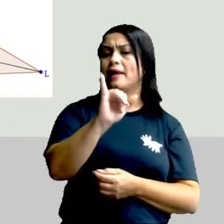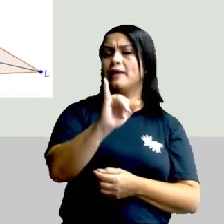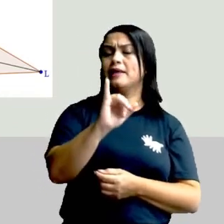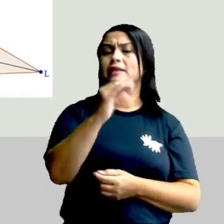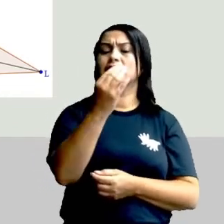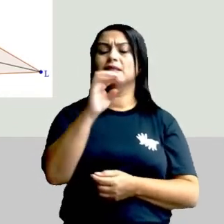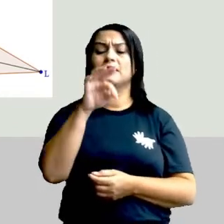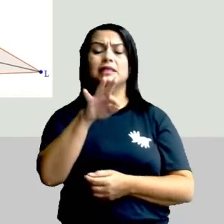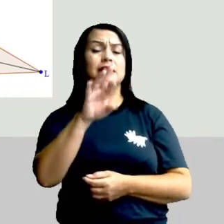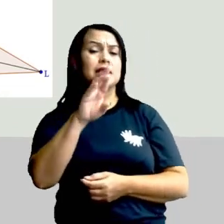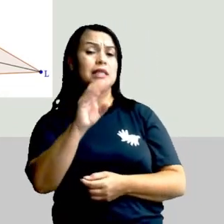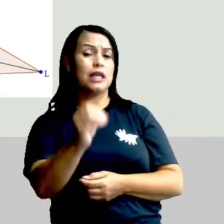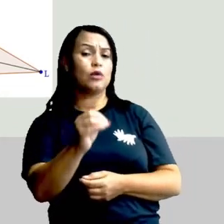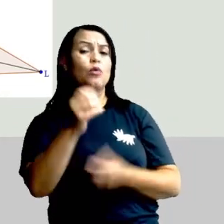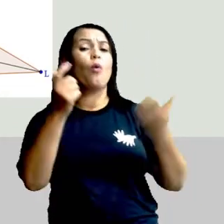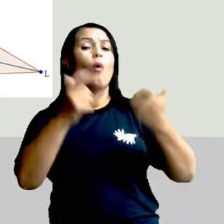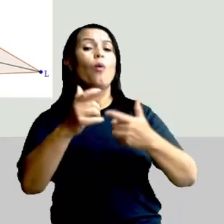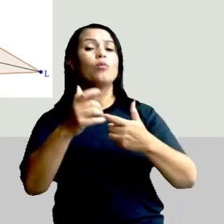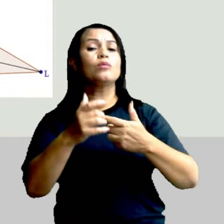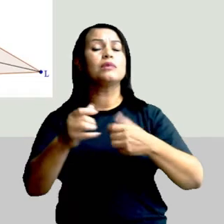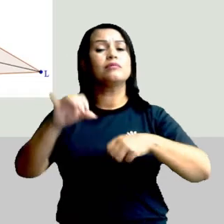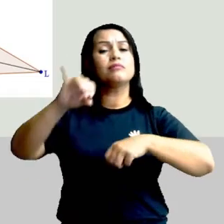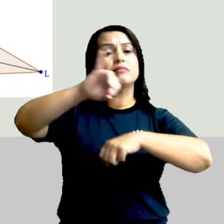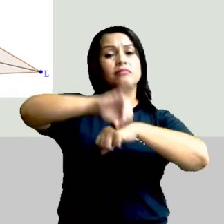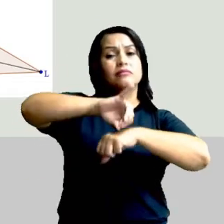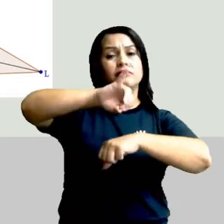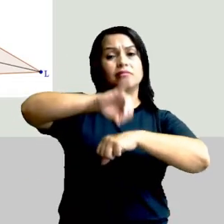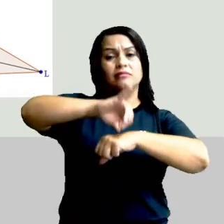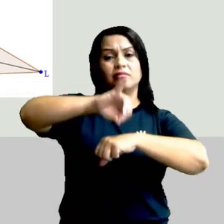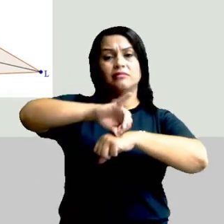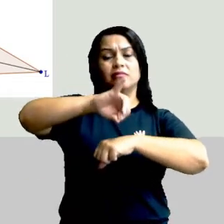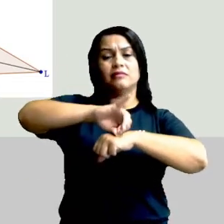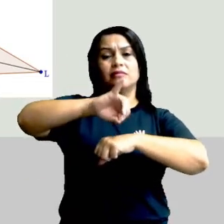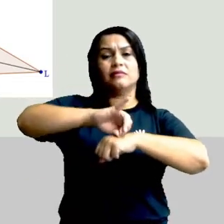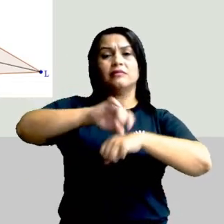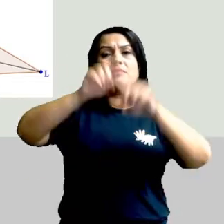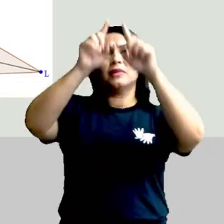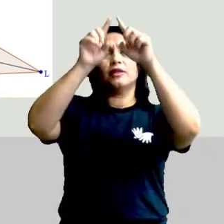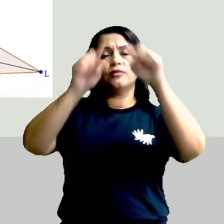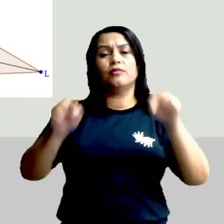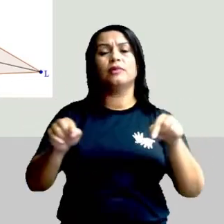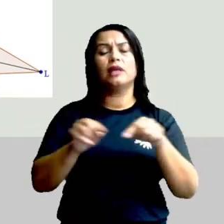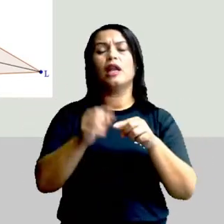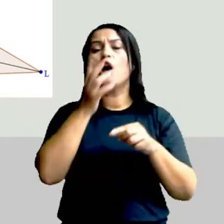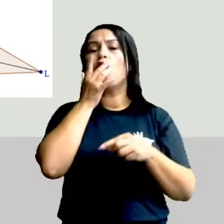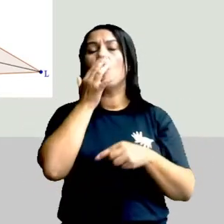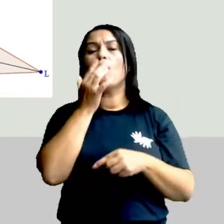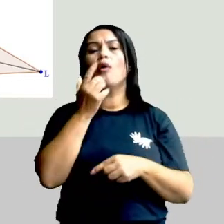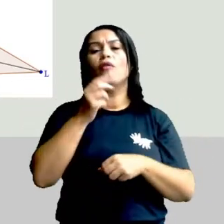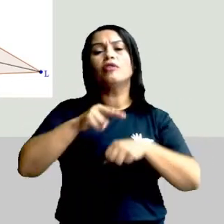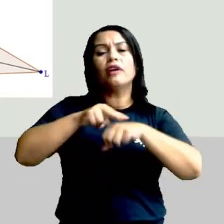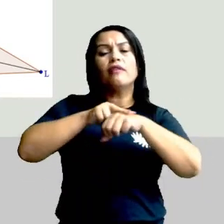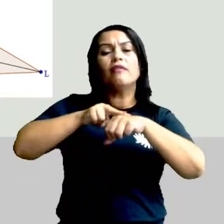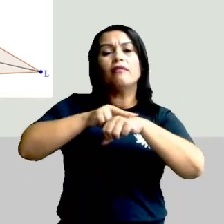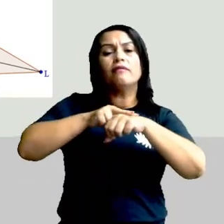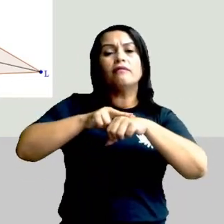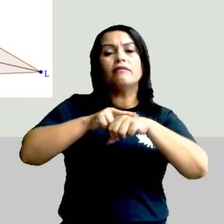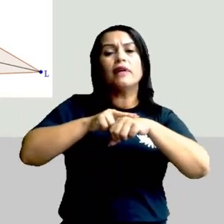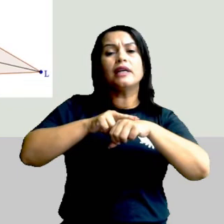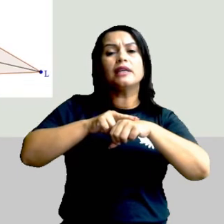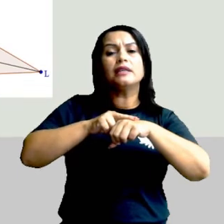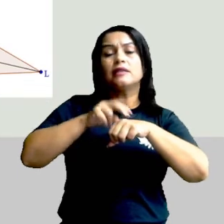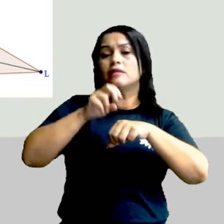centro ou seja ele está aonde no centro do Triângulo eu coloquei aqui é uma cozinha ver limão para vocês